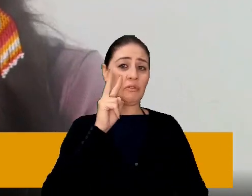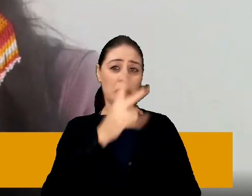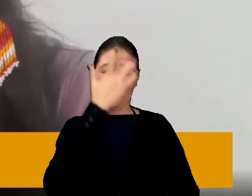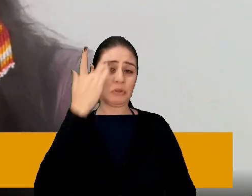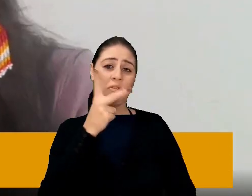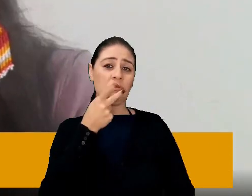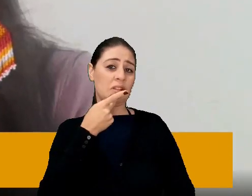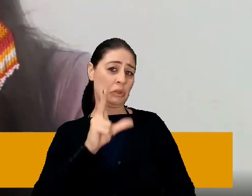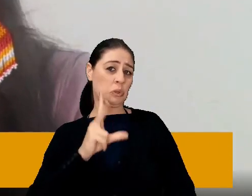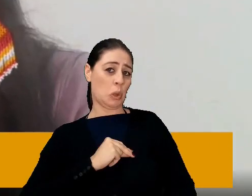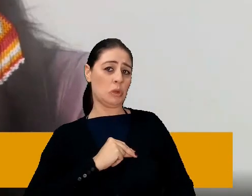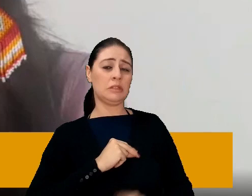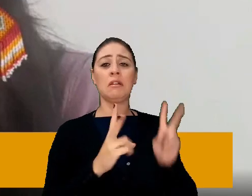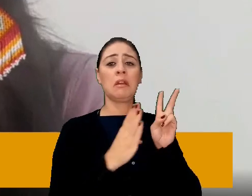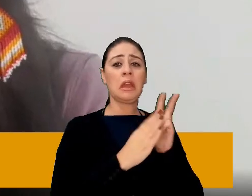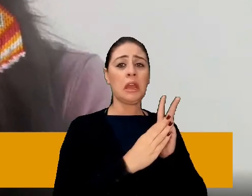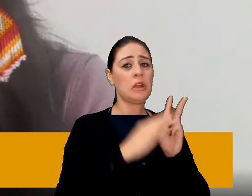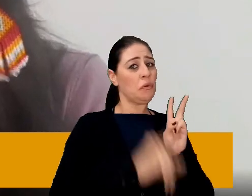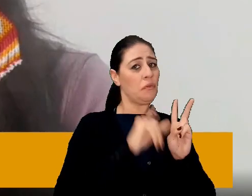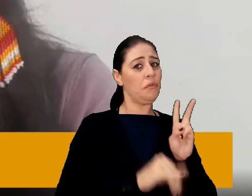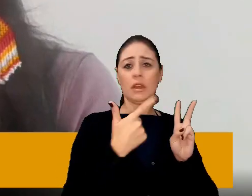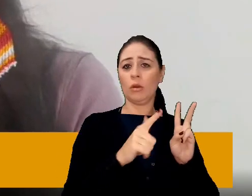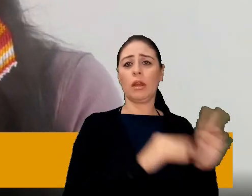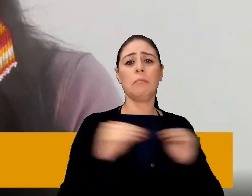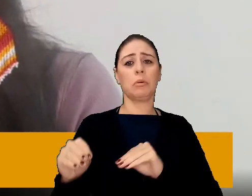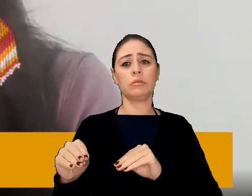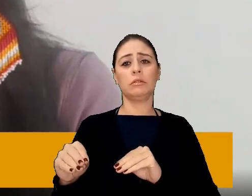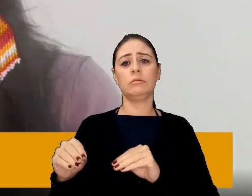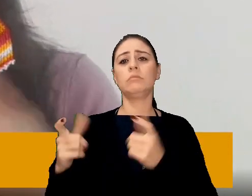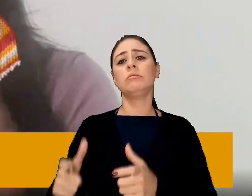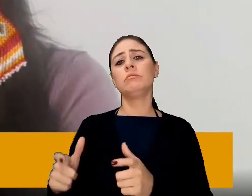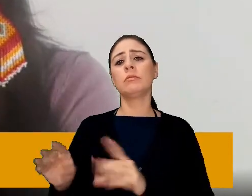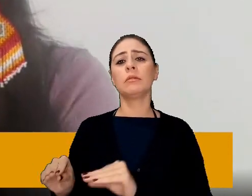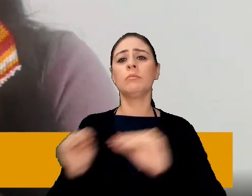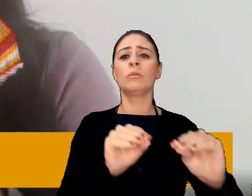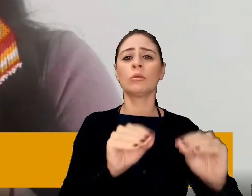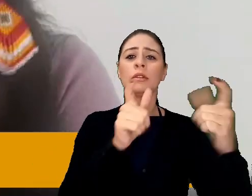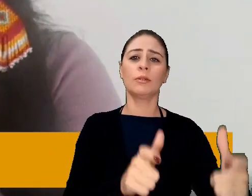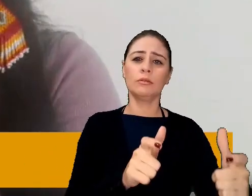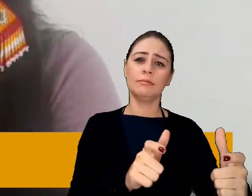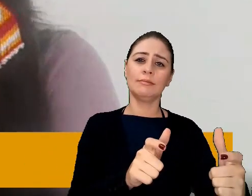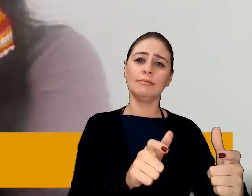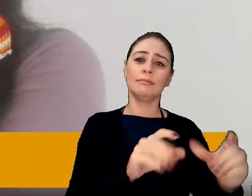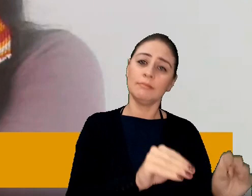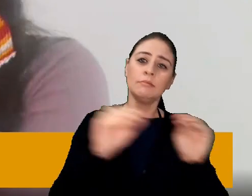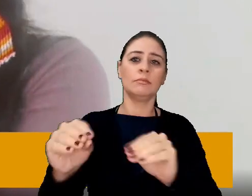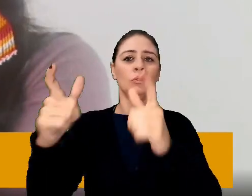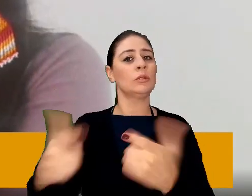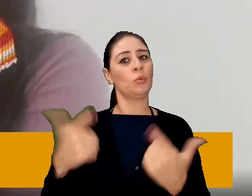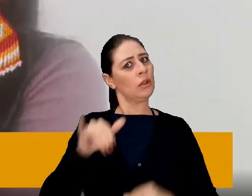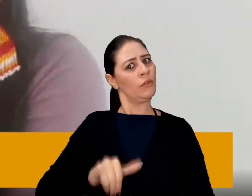nossa, mas os indígenas, eles parecem nômades, eles não têm morada fixa. Eles moram num lugar, daqui a pouco eles vão, migram para o